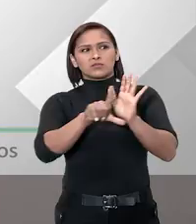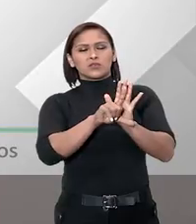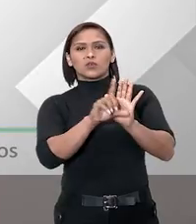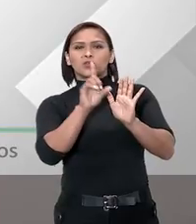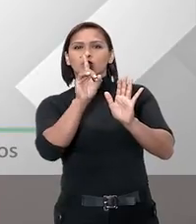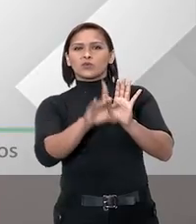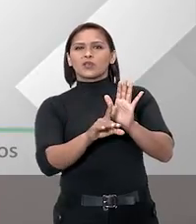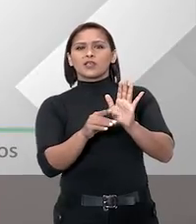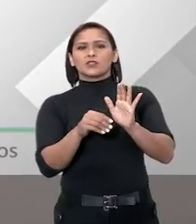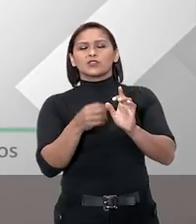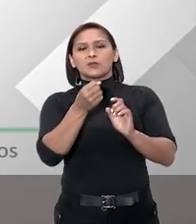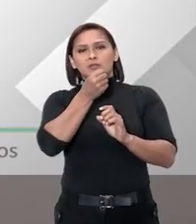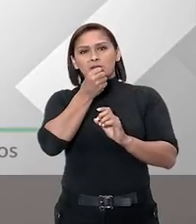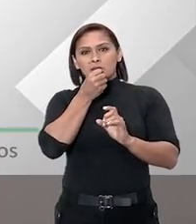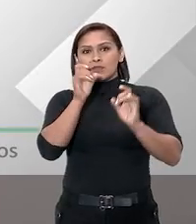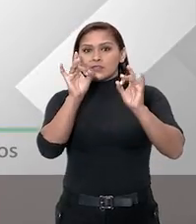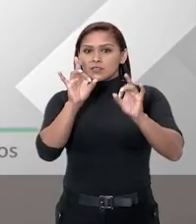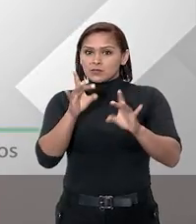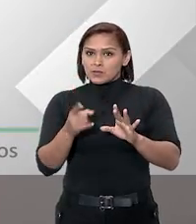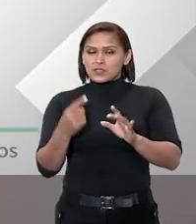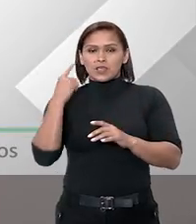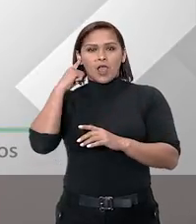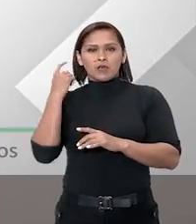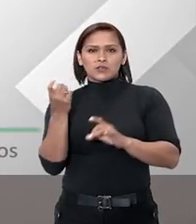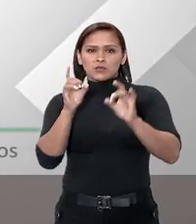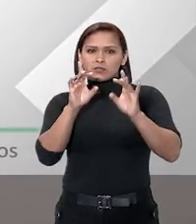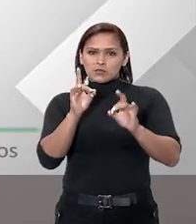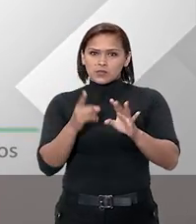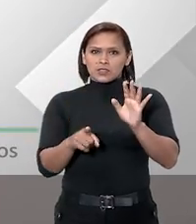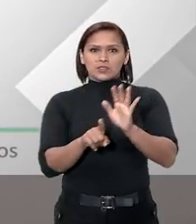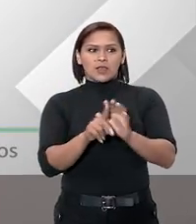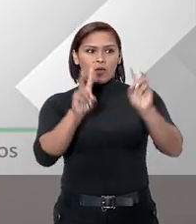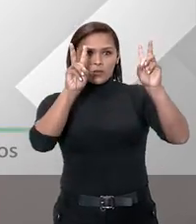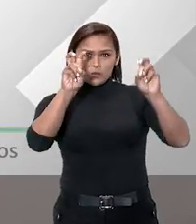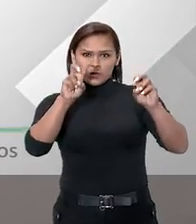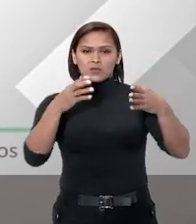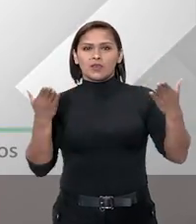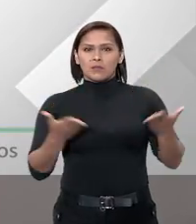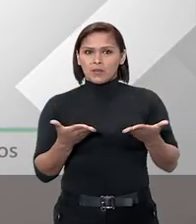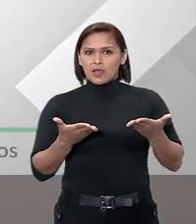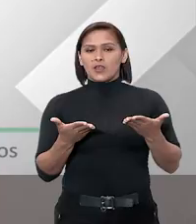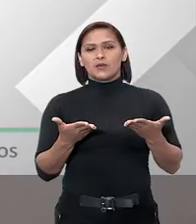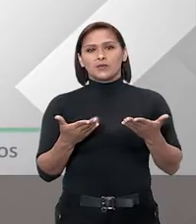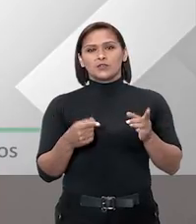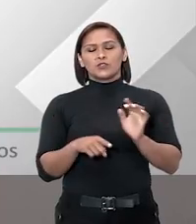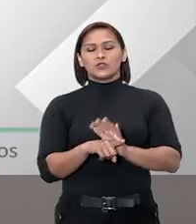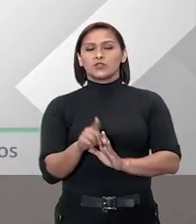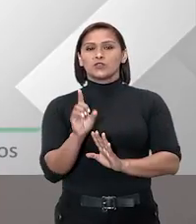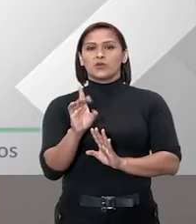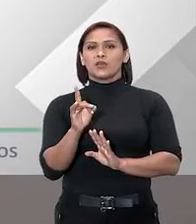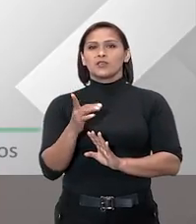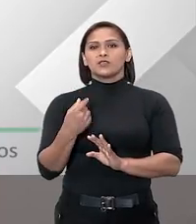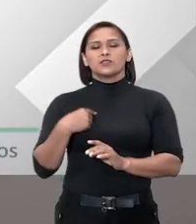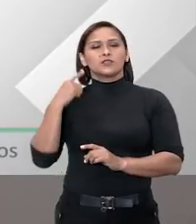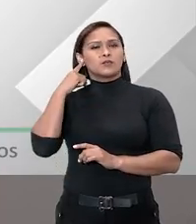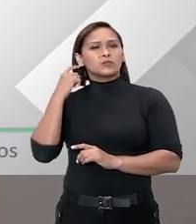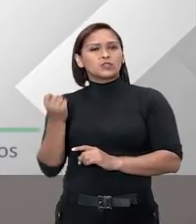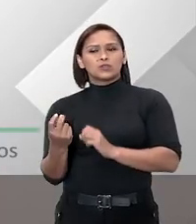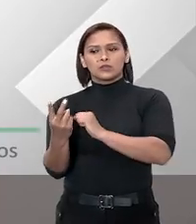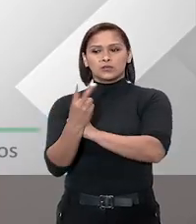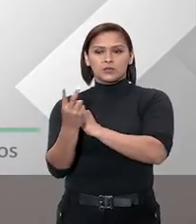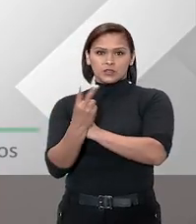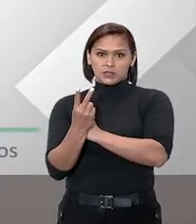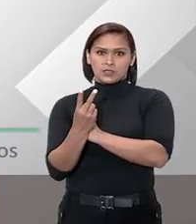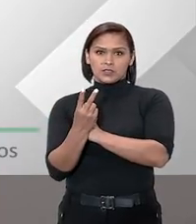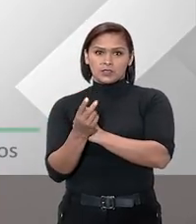somente, né, sobre o depoimento especial, que é aqui o nosso assunto principal, não é sobre escuta